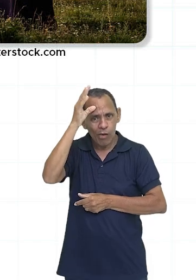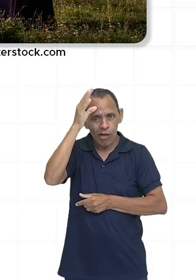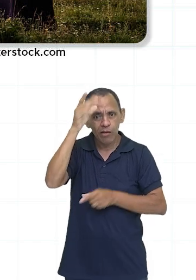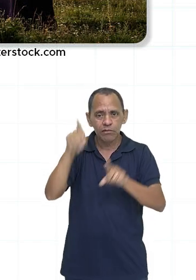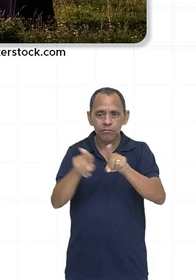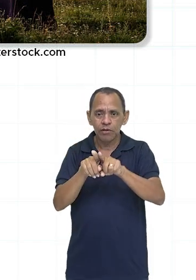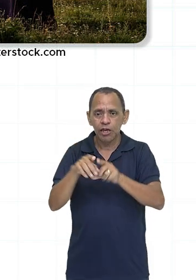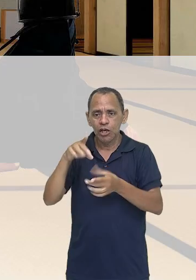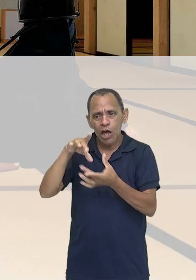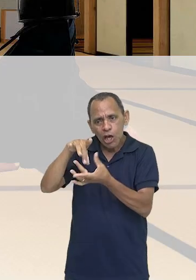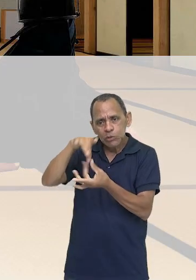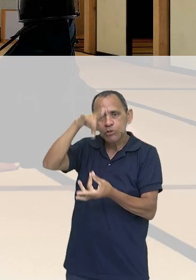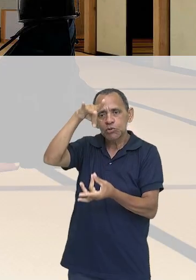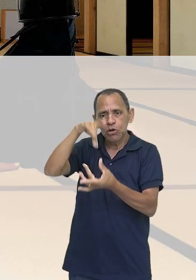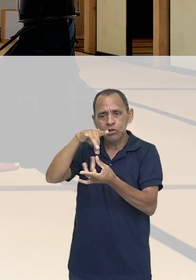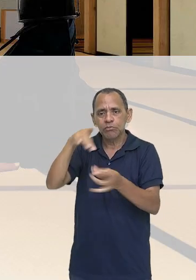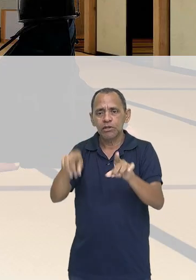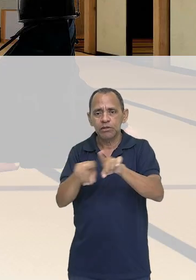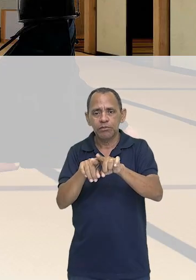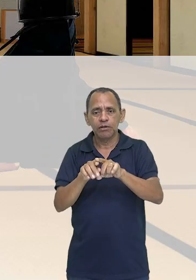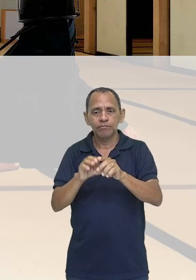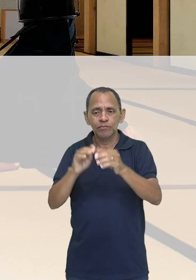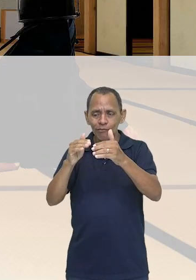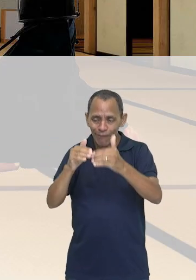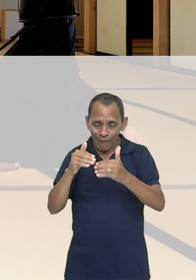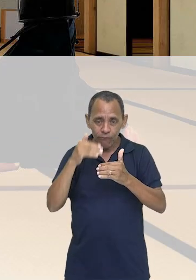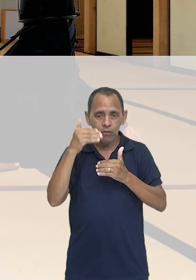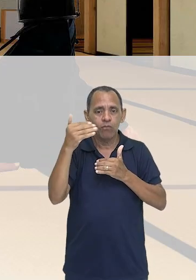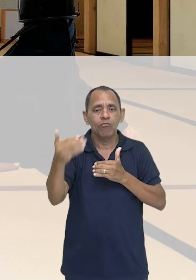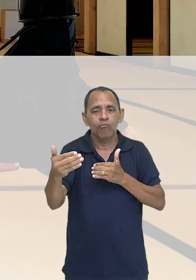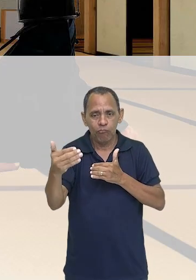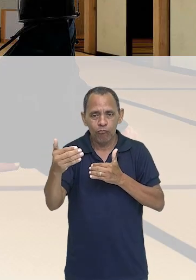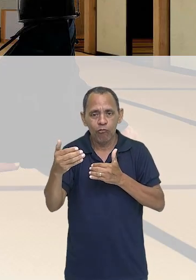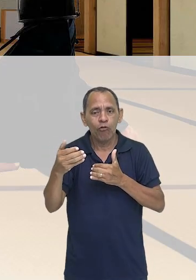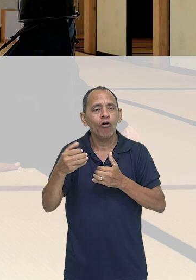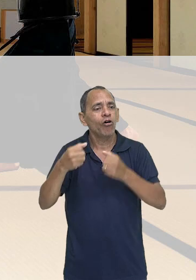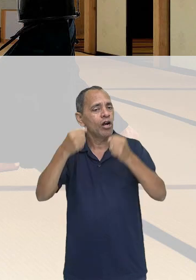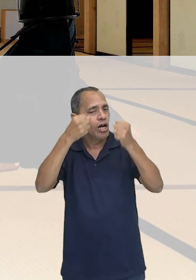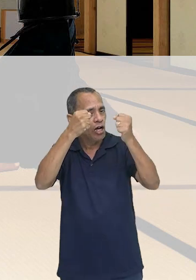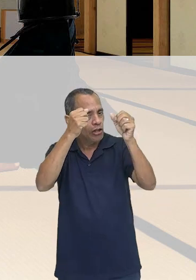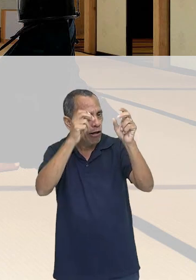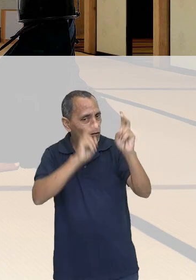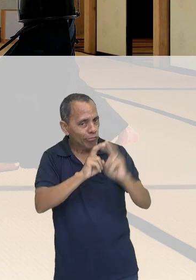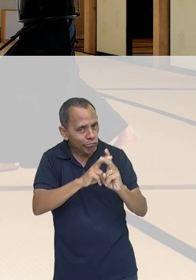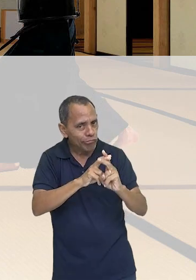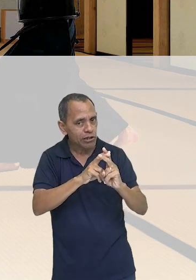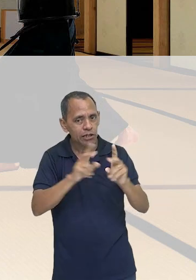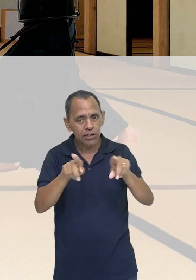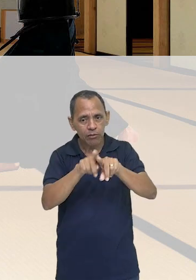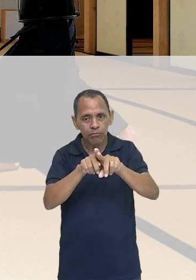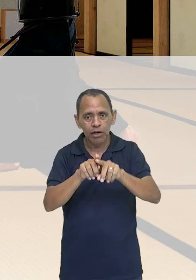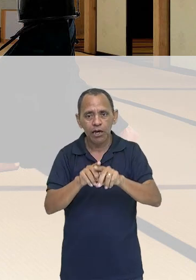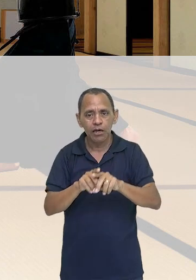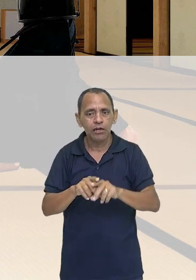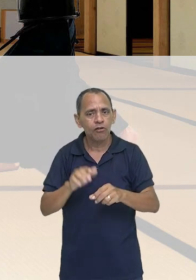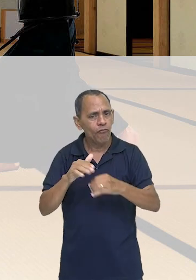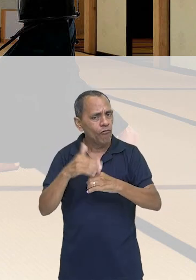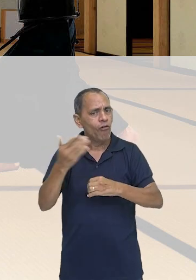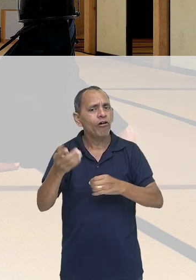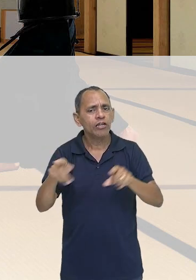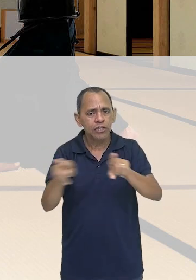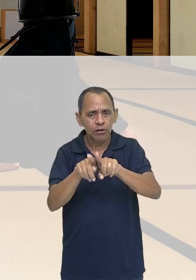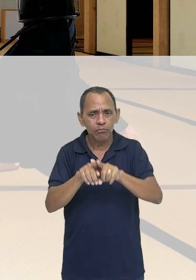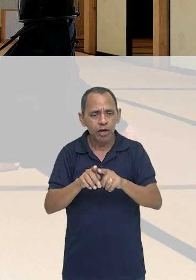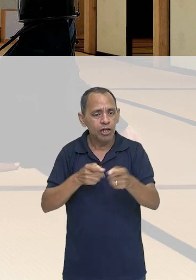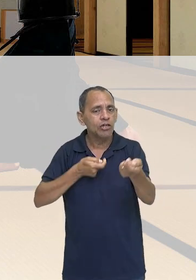além da questão do combate, né? Ela vai trabalhar essa questão espiritual, pessoal, da disciplina, da